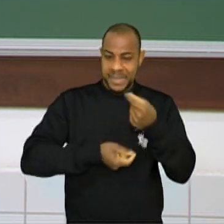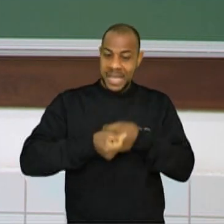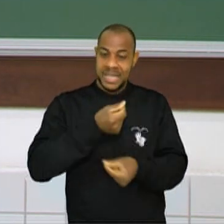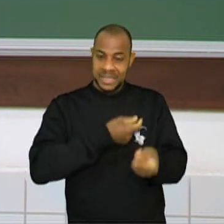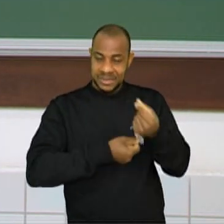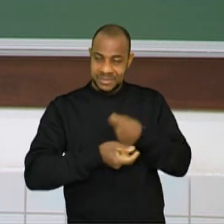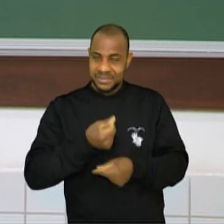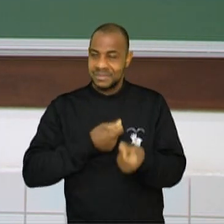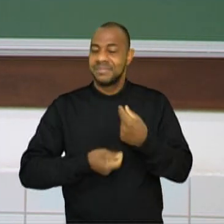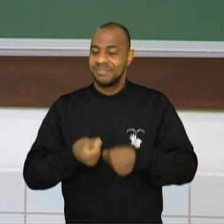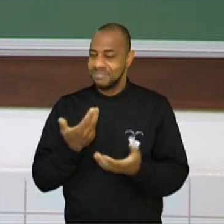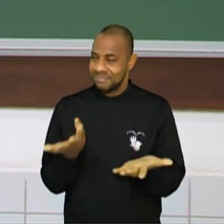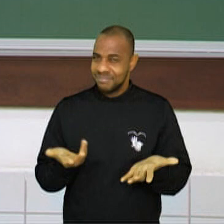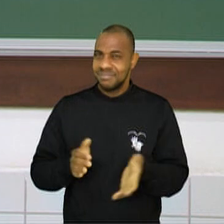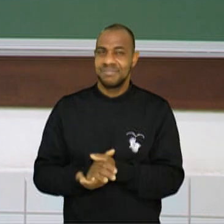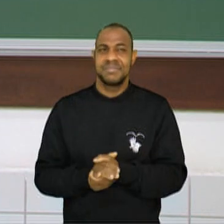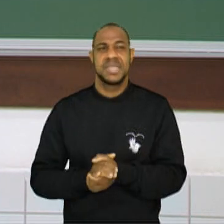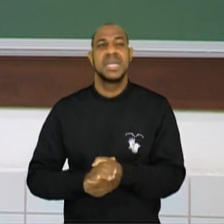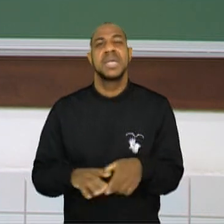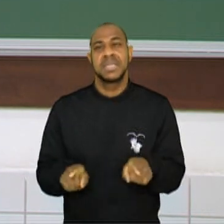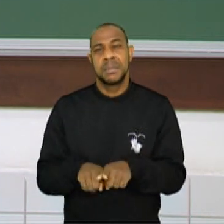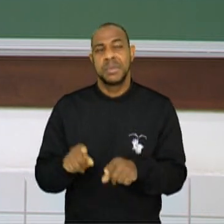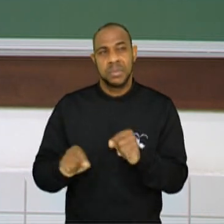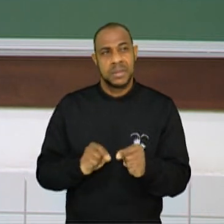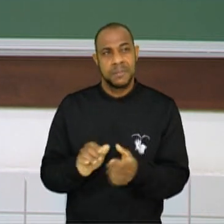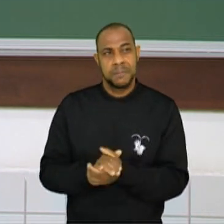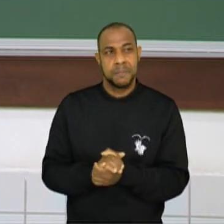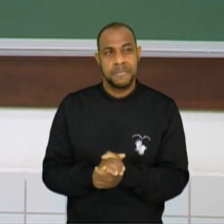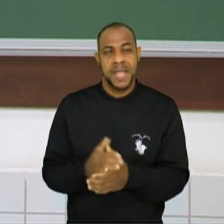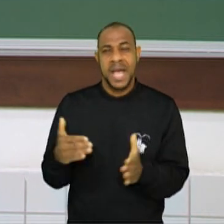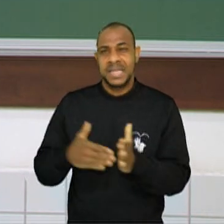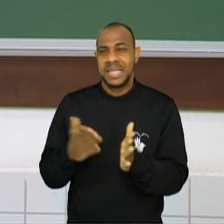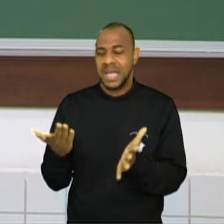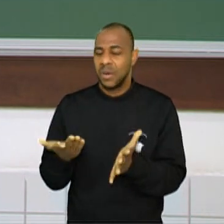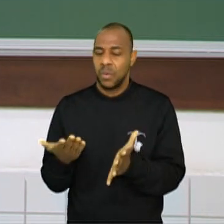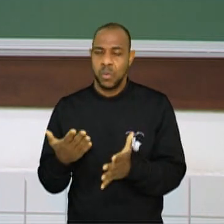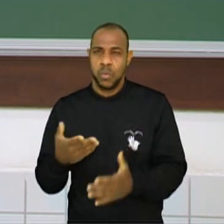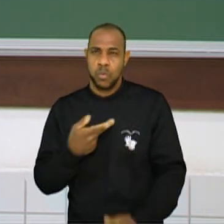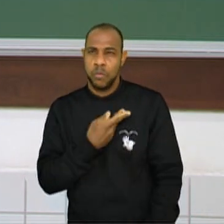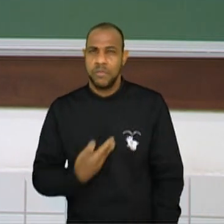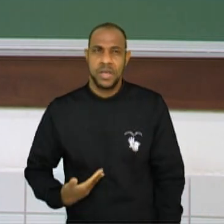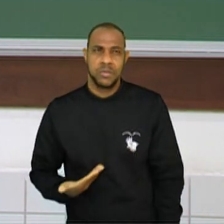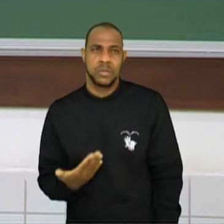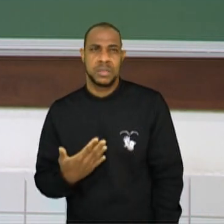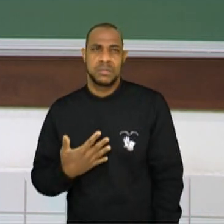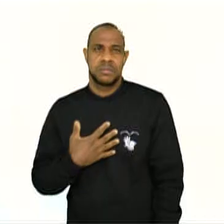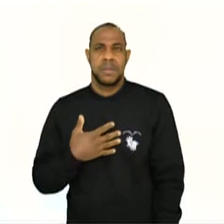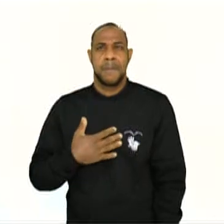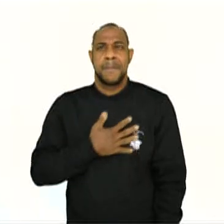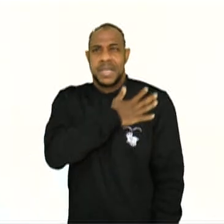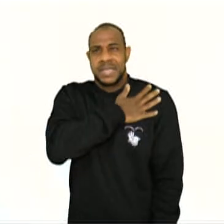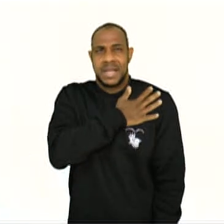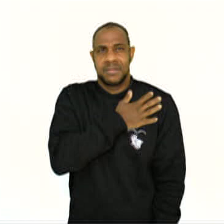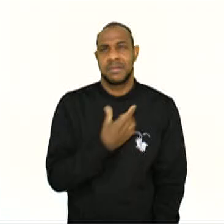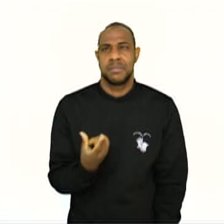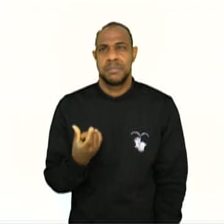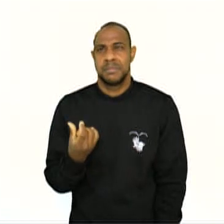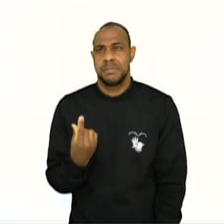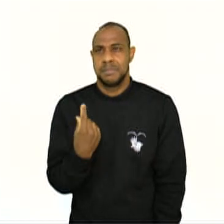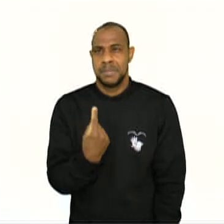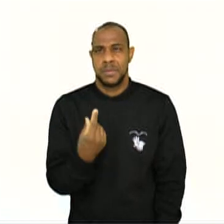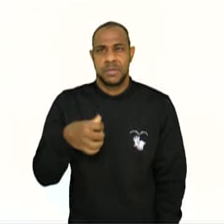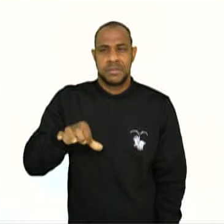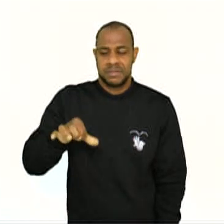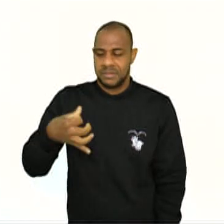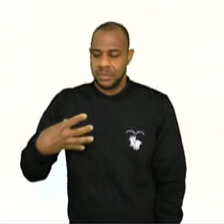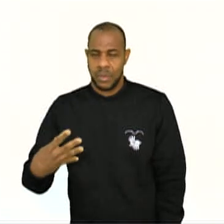herança do populismo do Vargas, sim? E vai até o governo dos militares em 64. Então, aqui no slide, na imagem, dê uma olhadinha